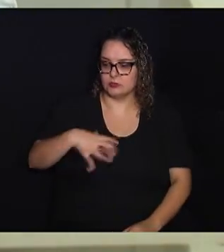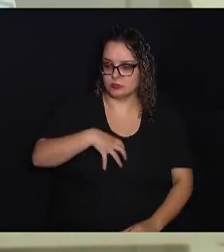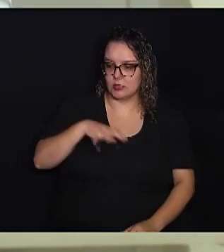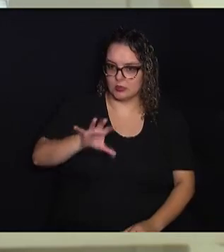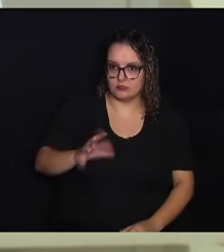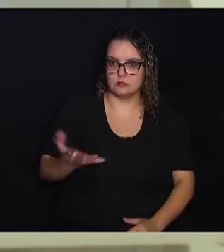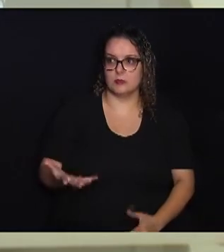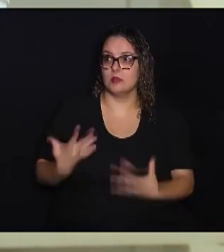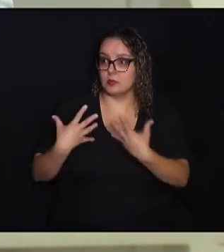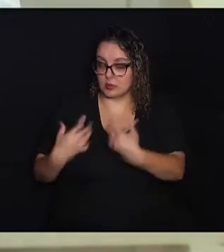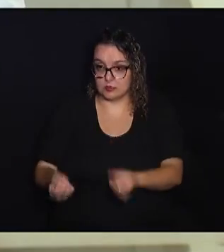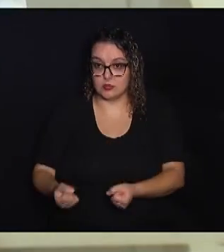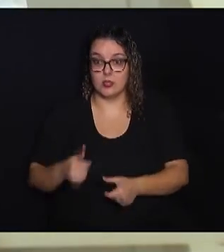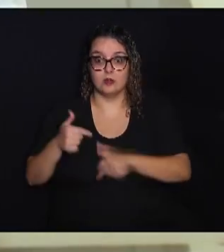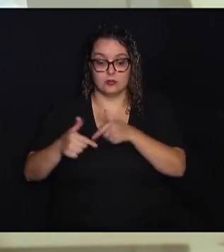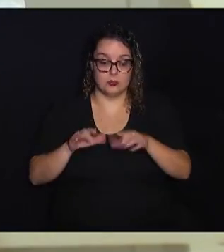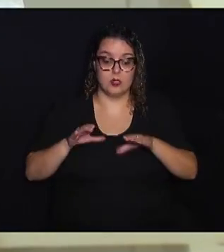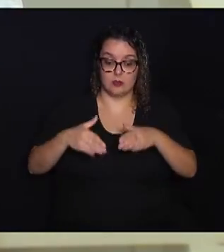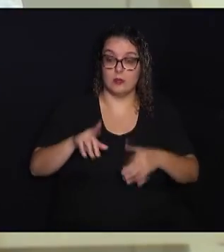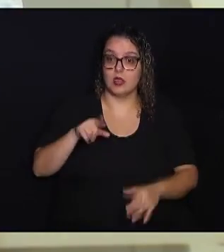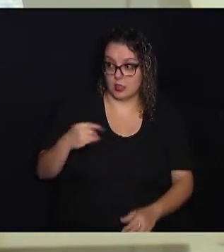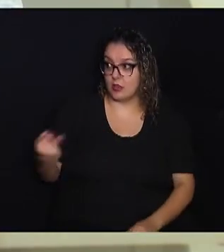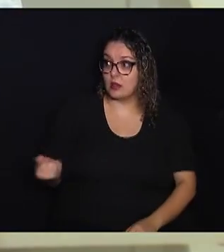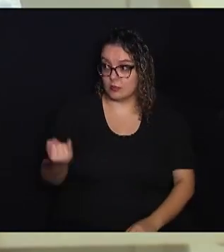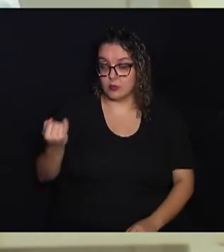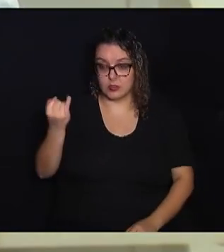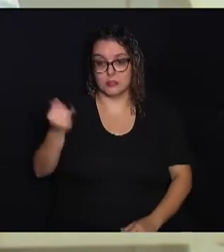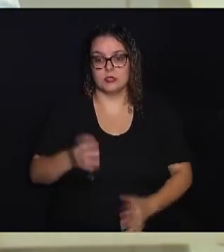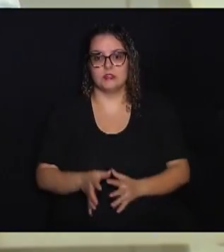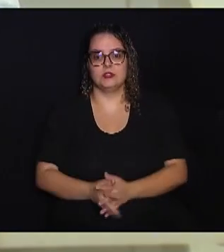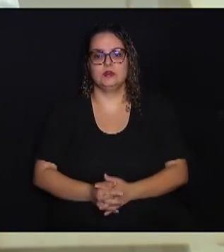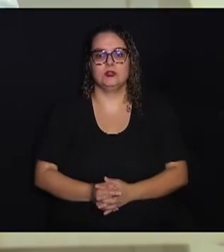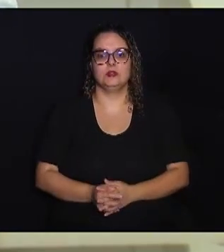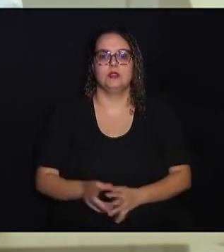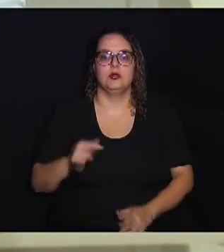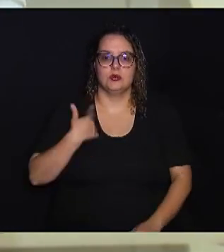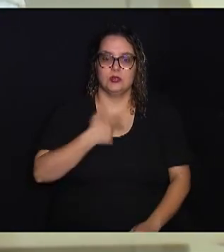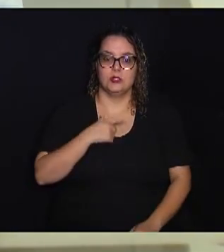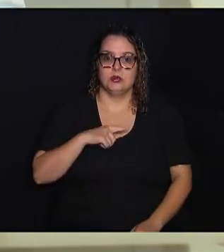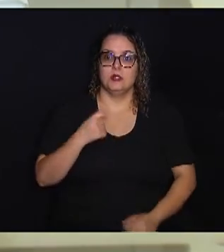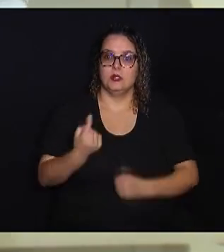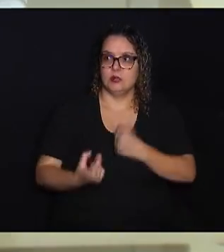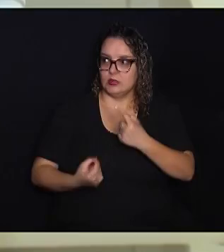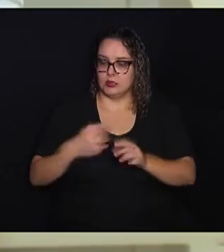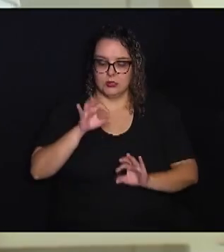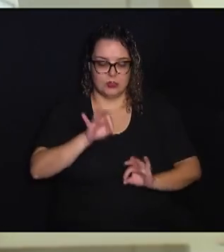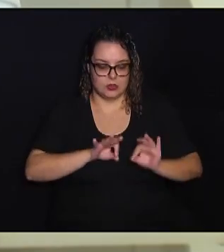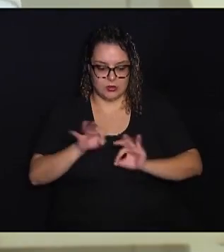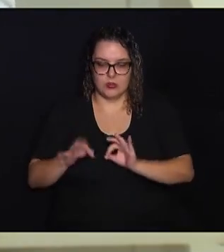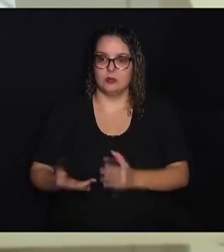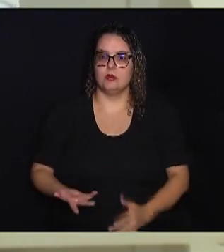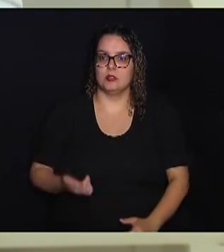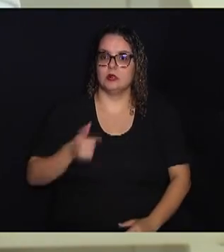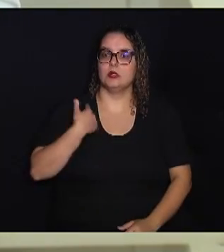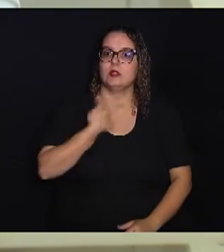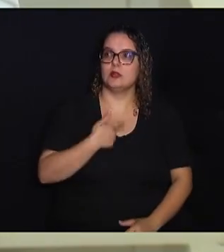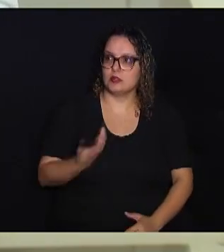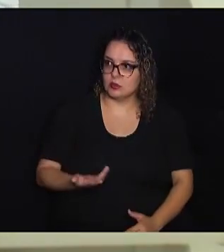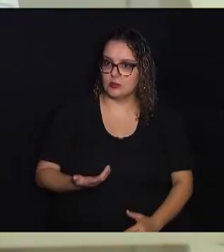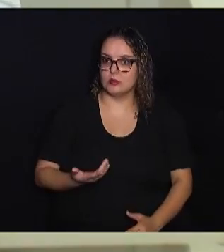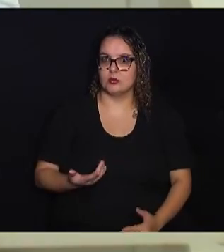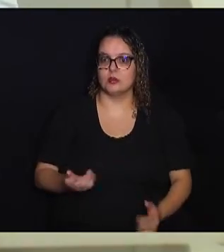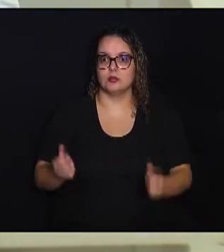O trabalho em equipe é muito interessante. Aqui nós temos alguns projetos que nós colocamos